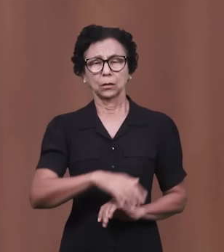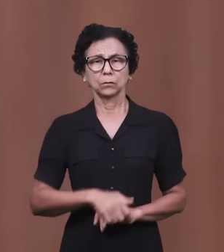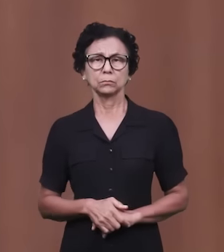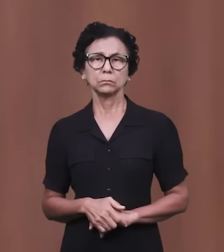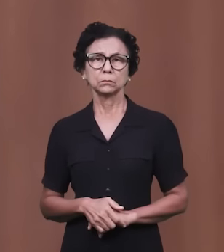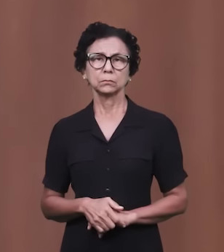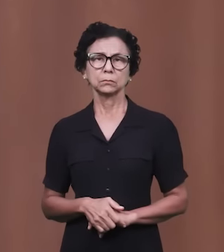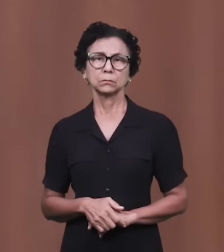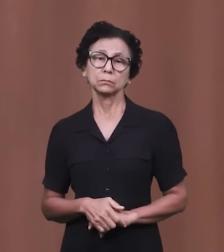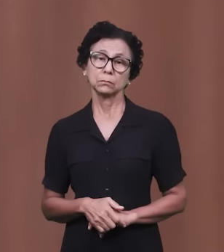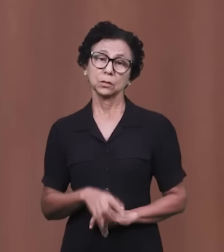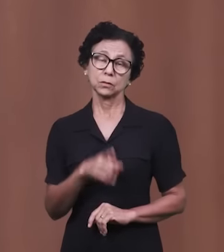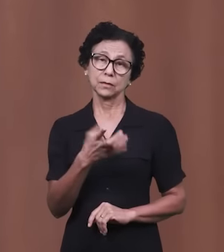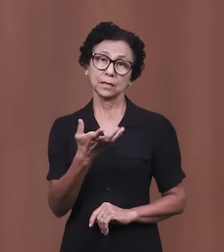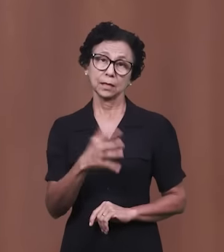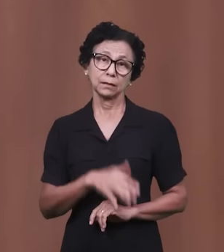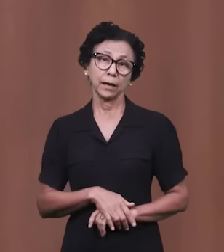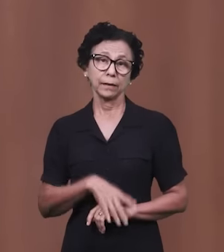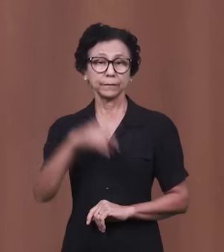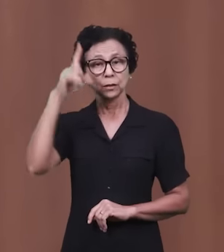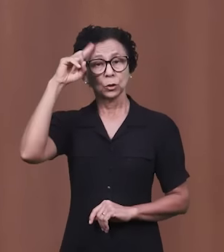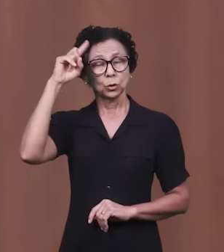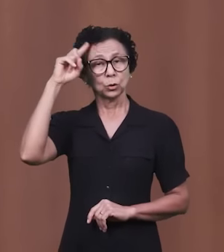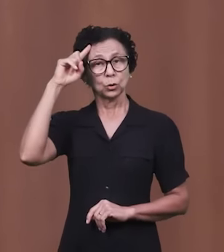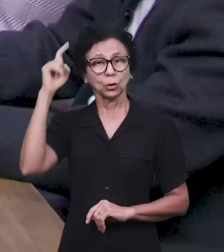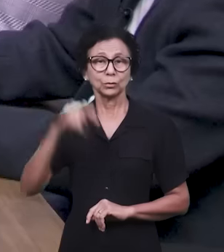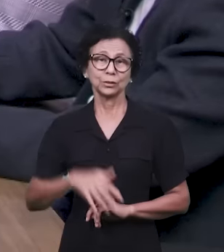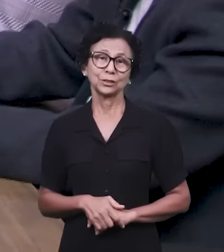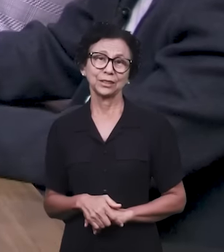todo dia, está ganhando de 7-1, né? É goleada aí, viu?